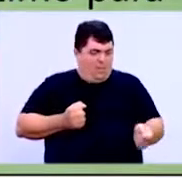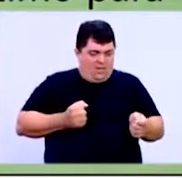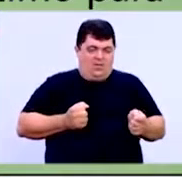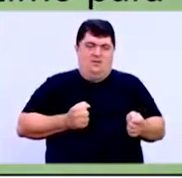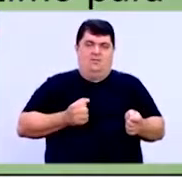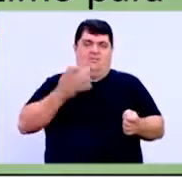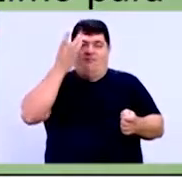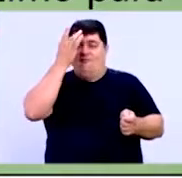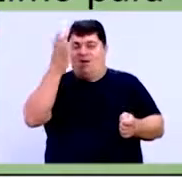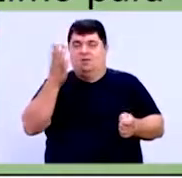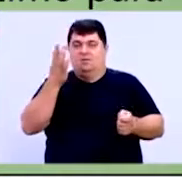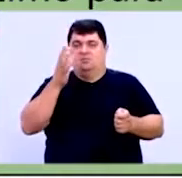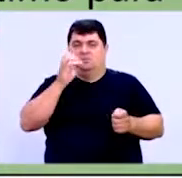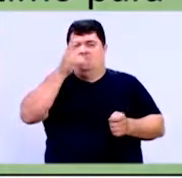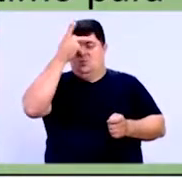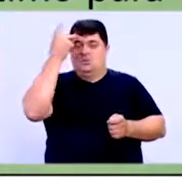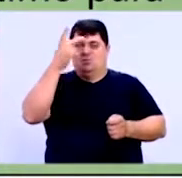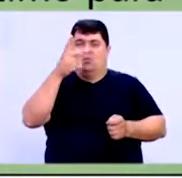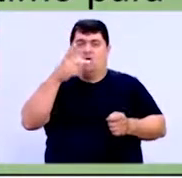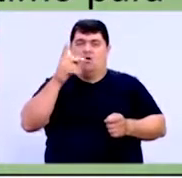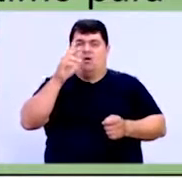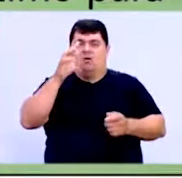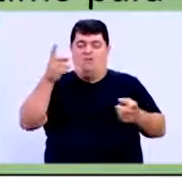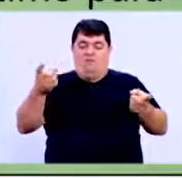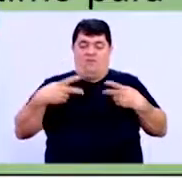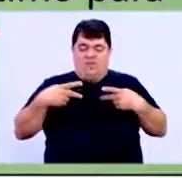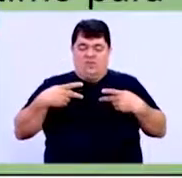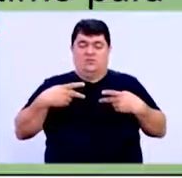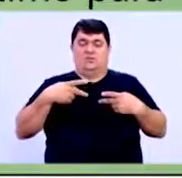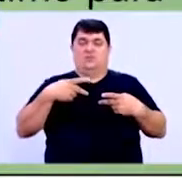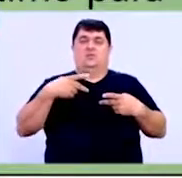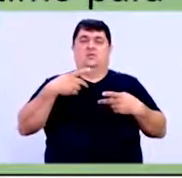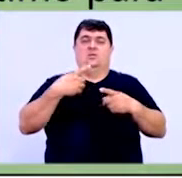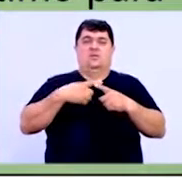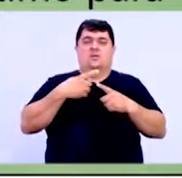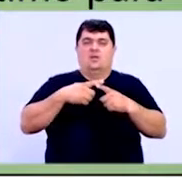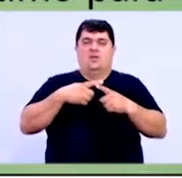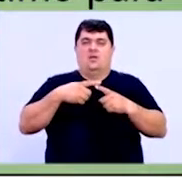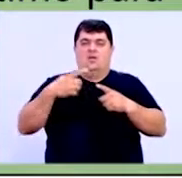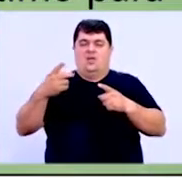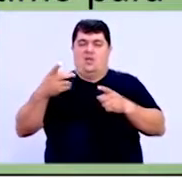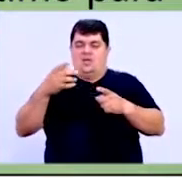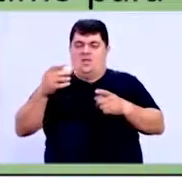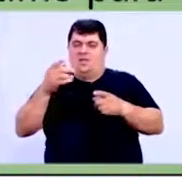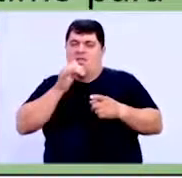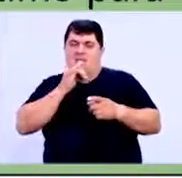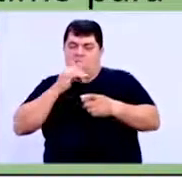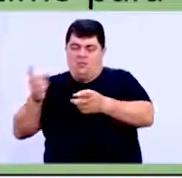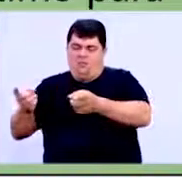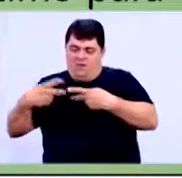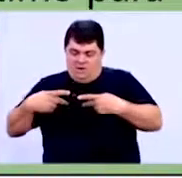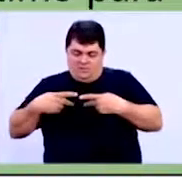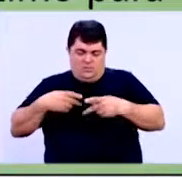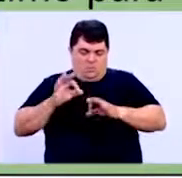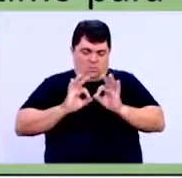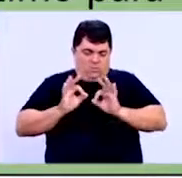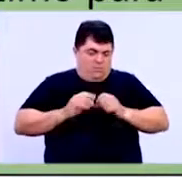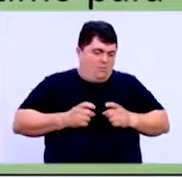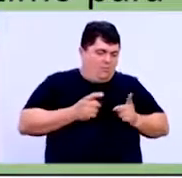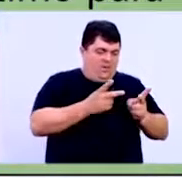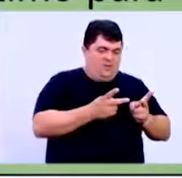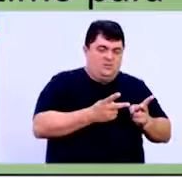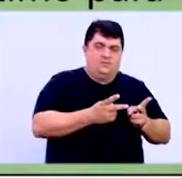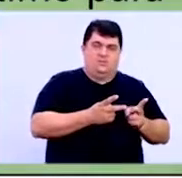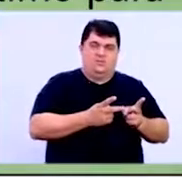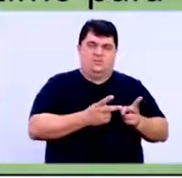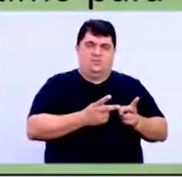os fornecedores, eles fornecem insumos para os seus clientes. Esses clientes ainda não é a pessoa física